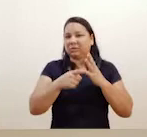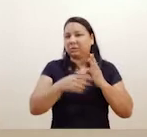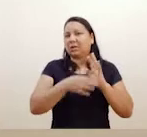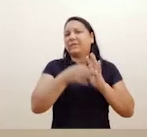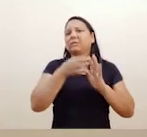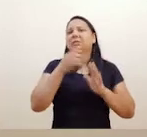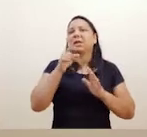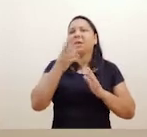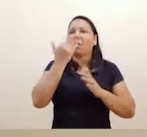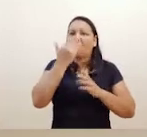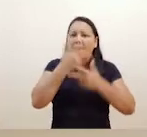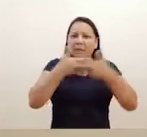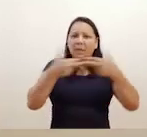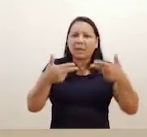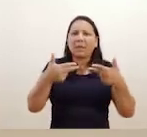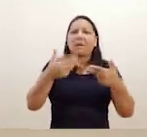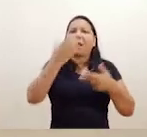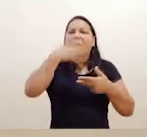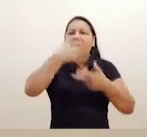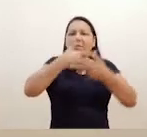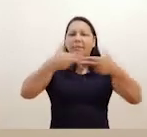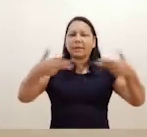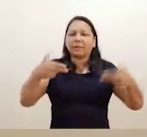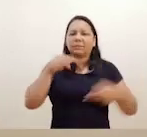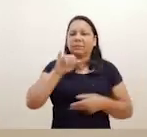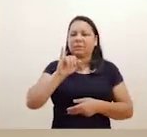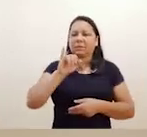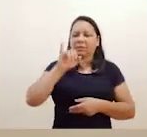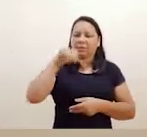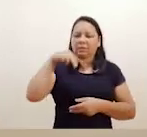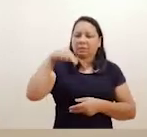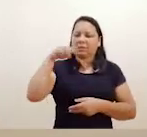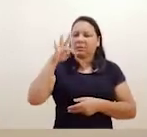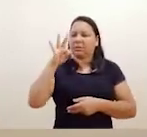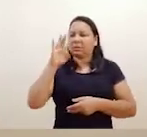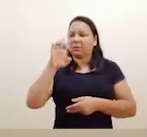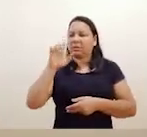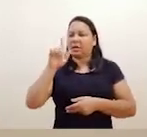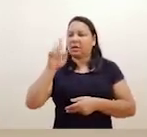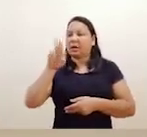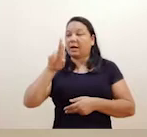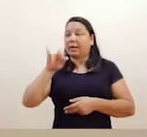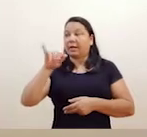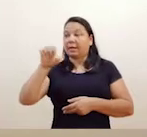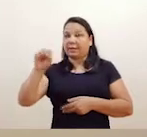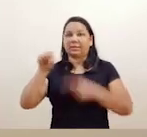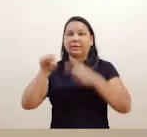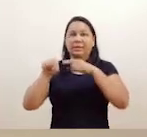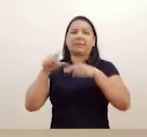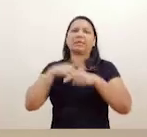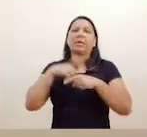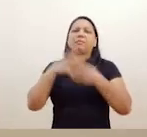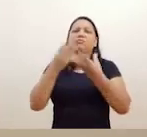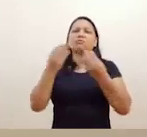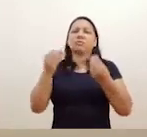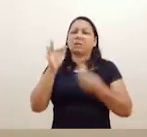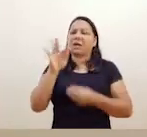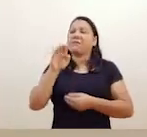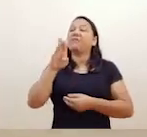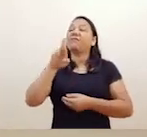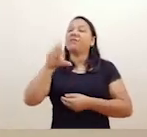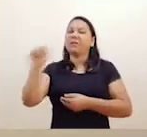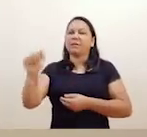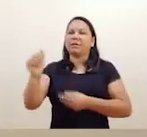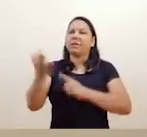sentir satisfeito. E a última dica que eu quero dar é de você incluir alimentos integrais na sua alimentação. Porque os